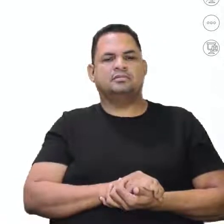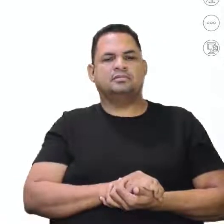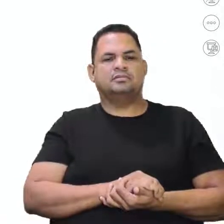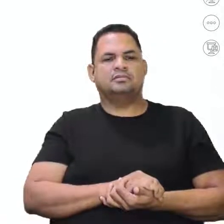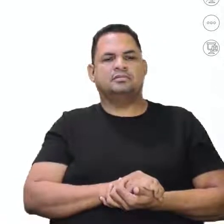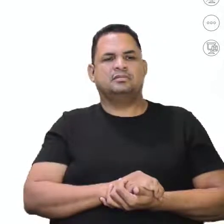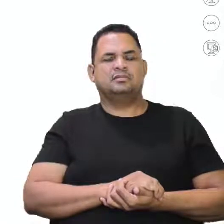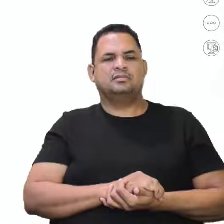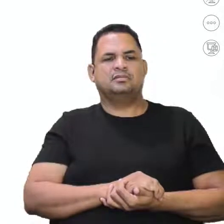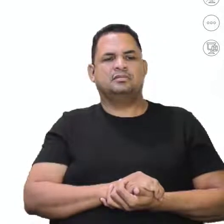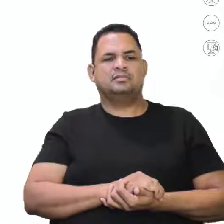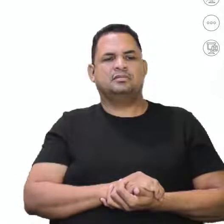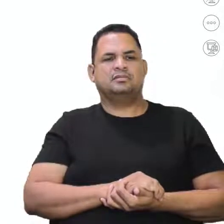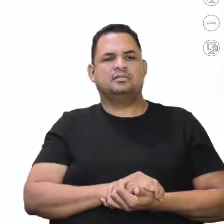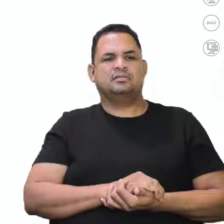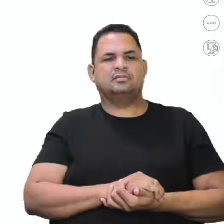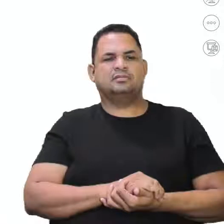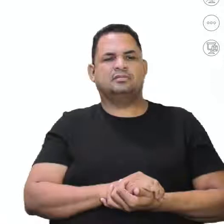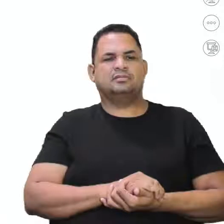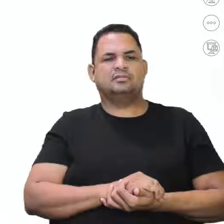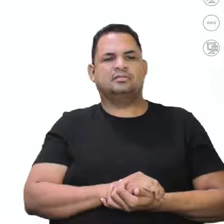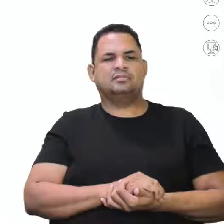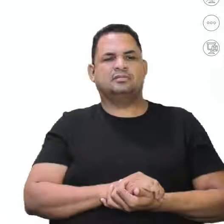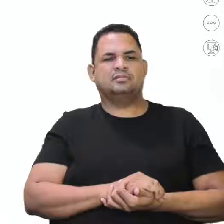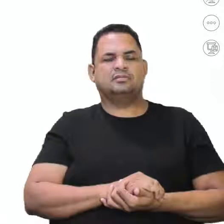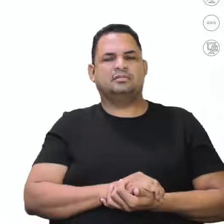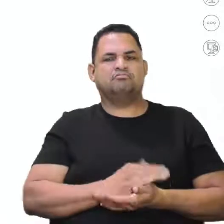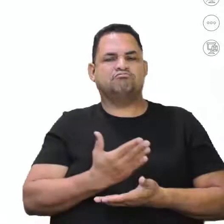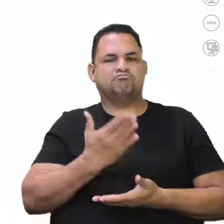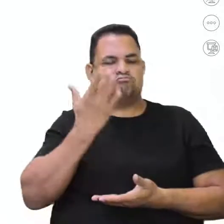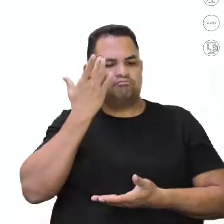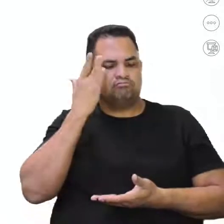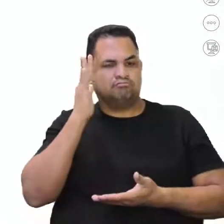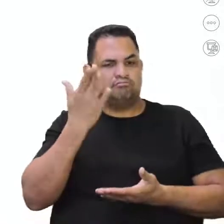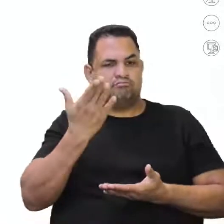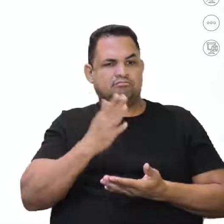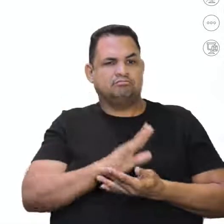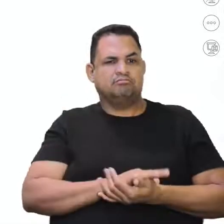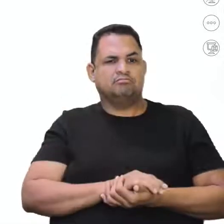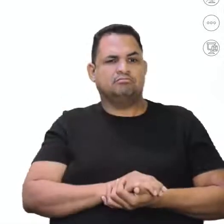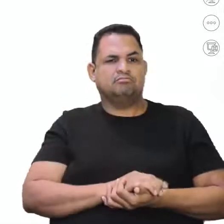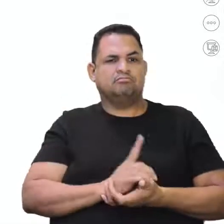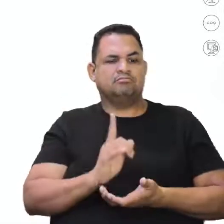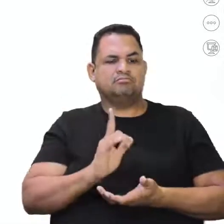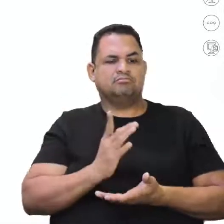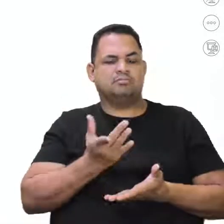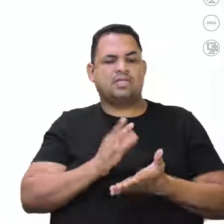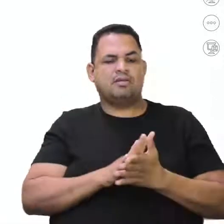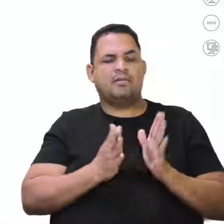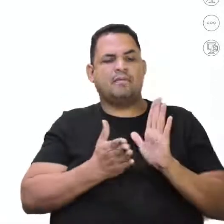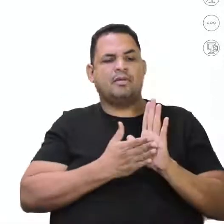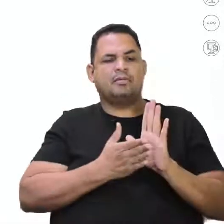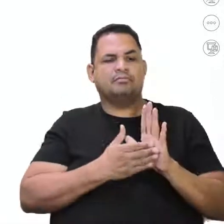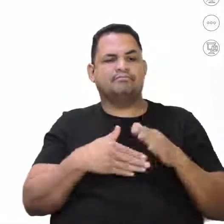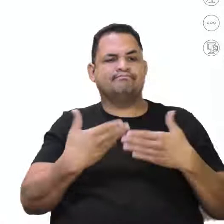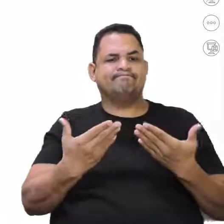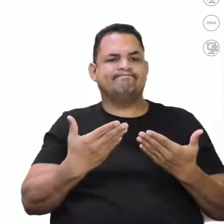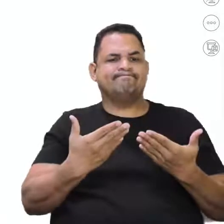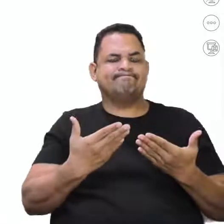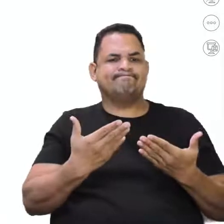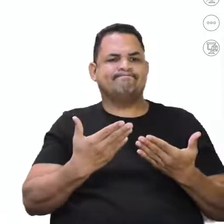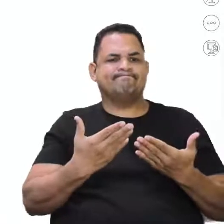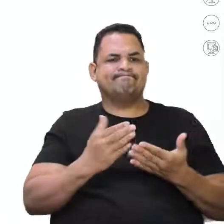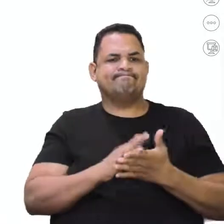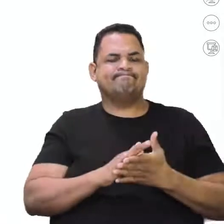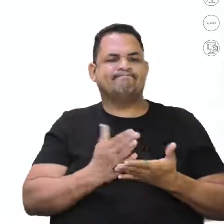partner. Fazer, para quem não sabe, propose não é exatamente a proposta ali, mas sim,